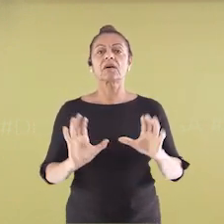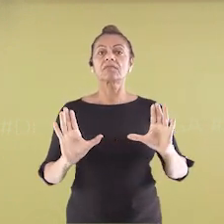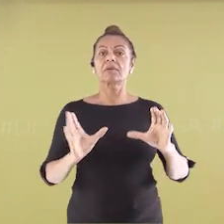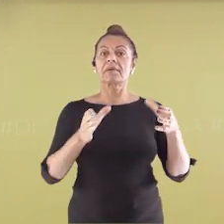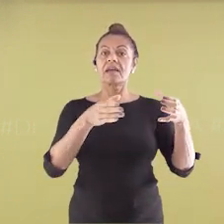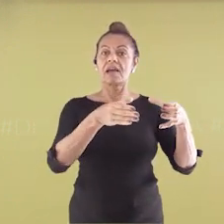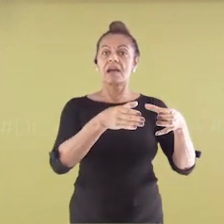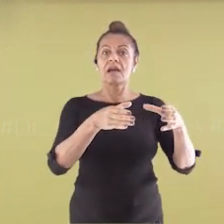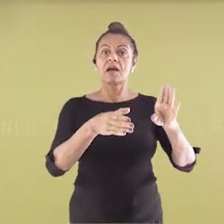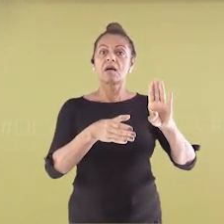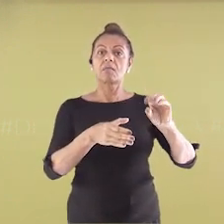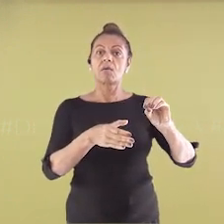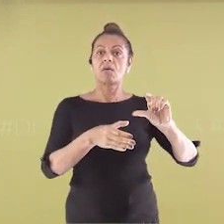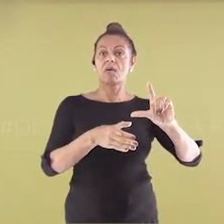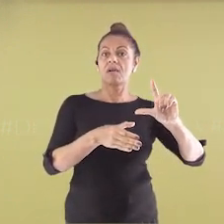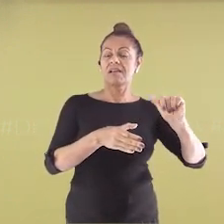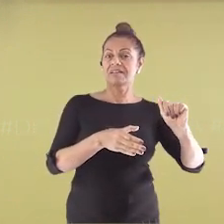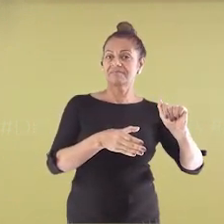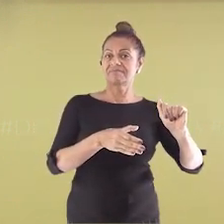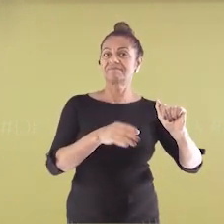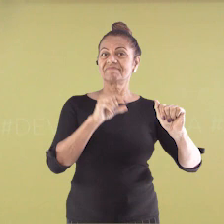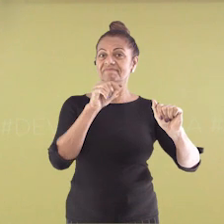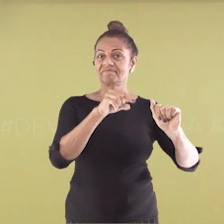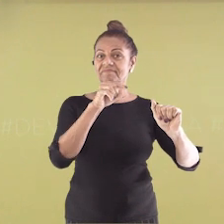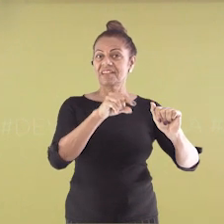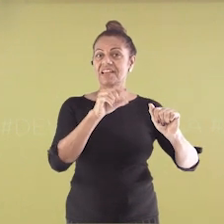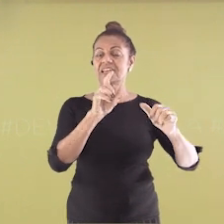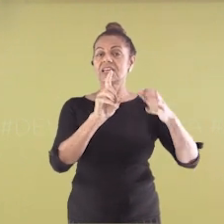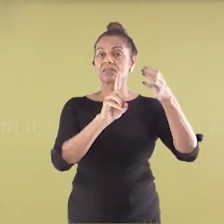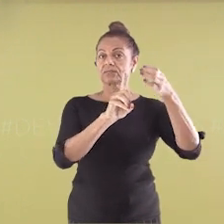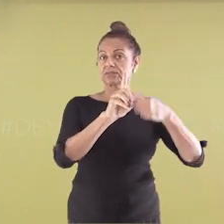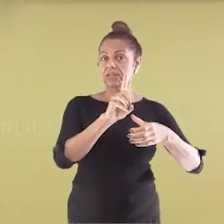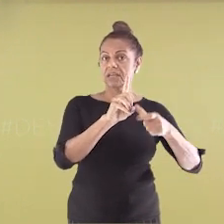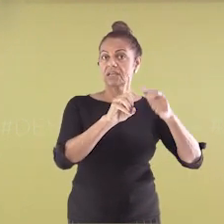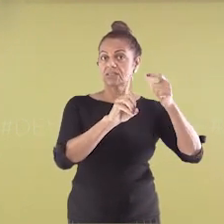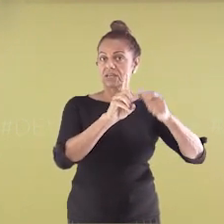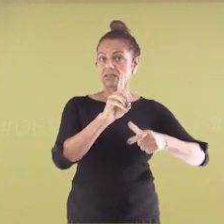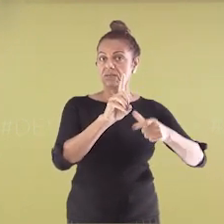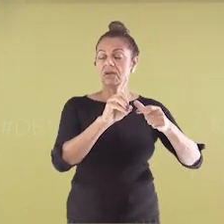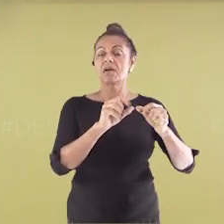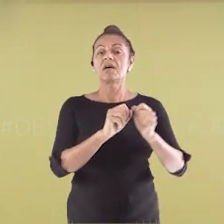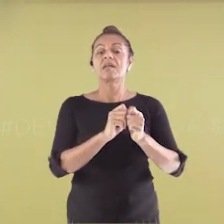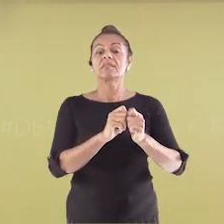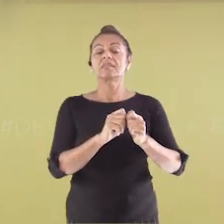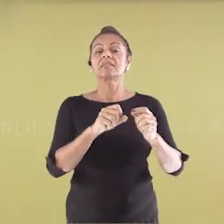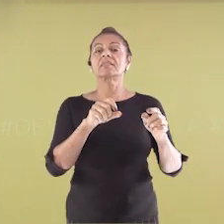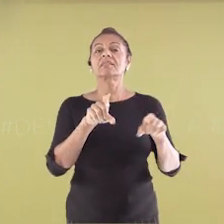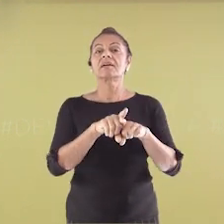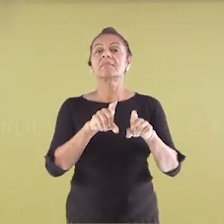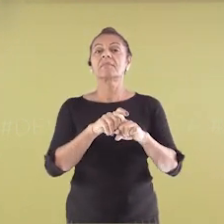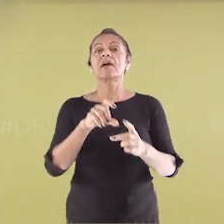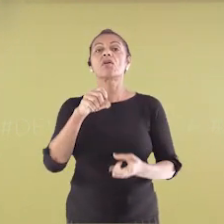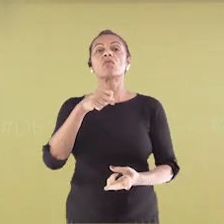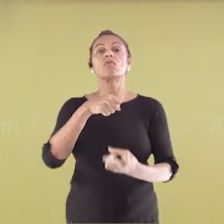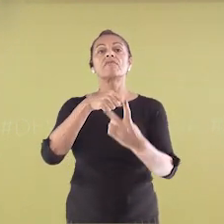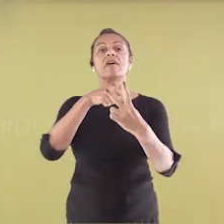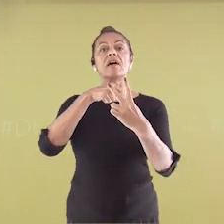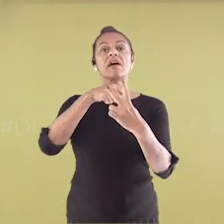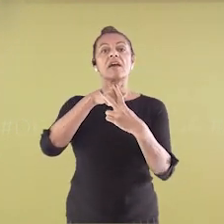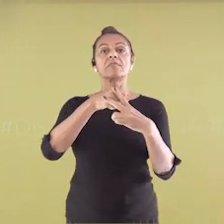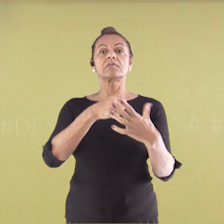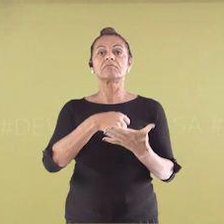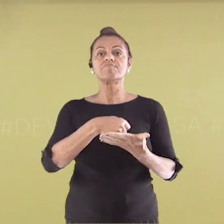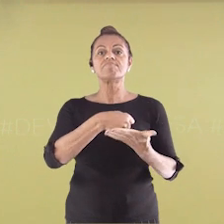olhem só, o sujeito, que no caso aqui é a bola, um verbo auxiliar, esse aqui, o foi, é o